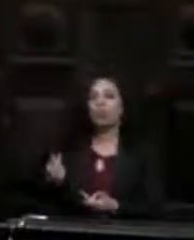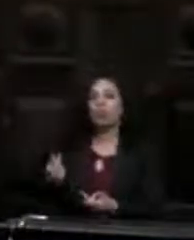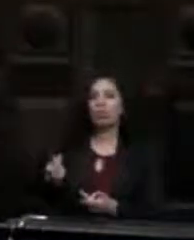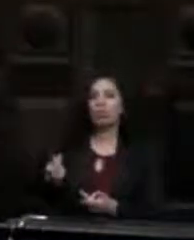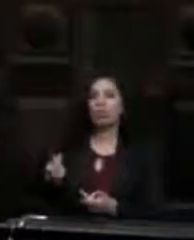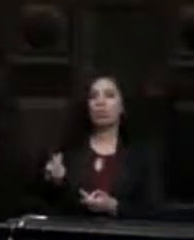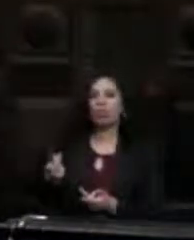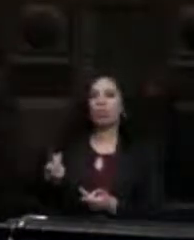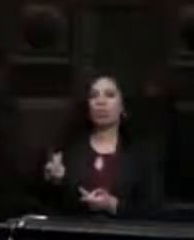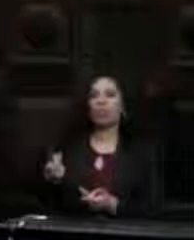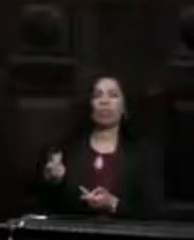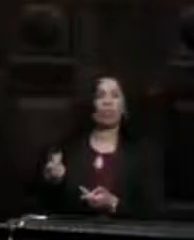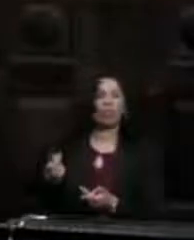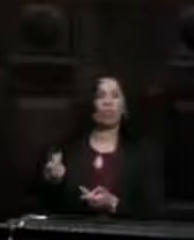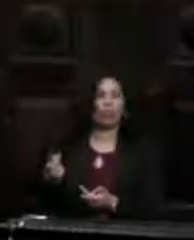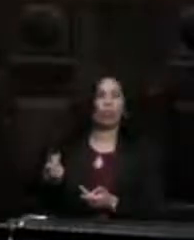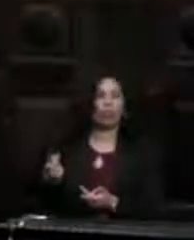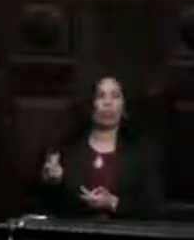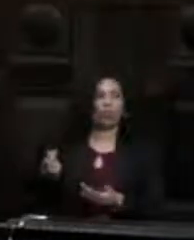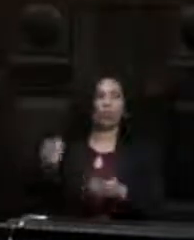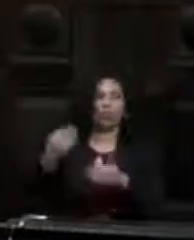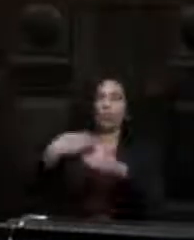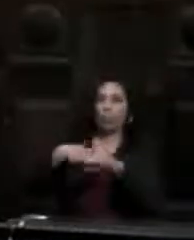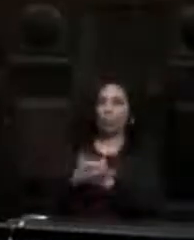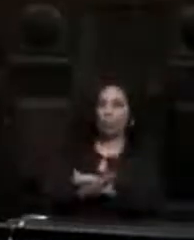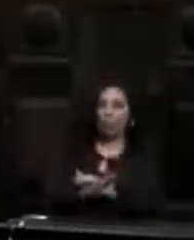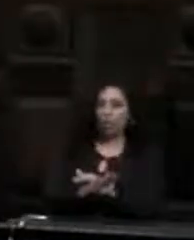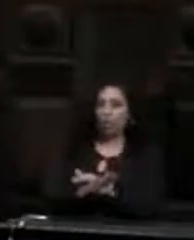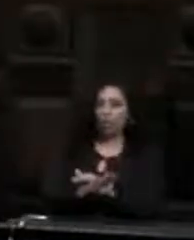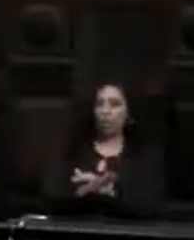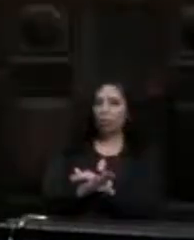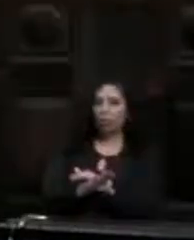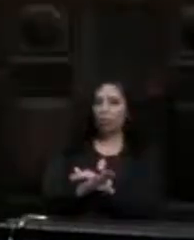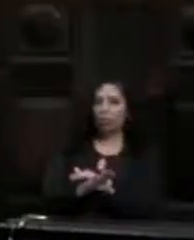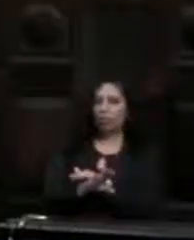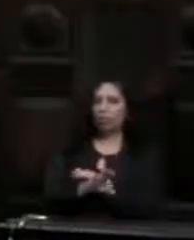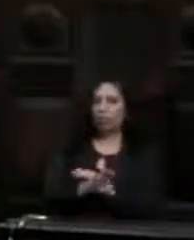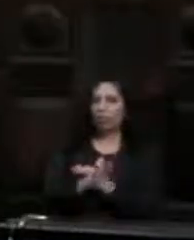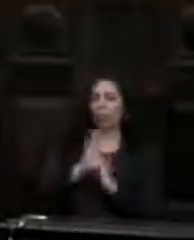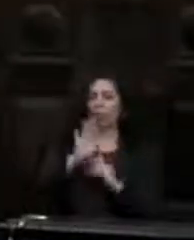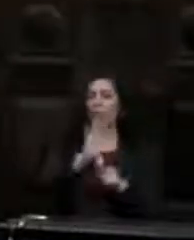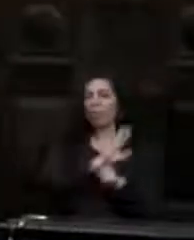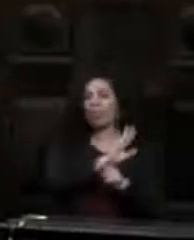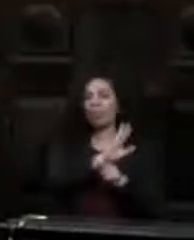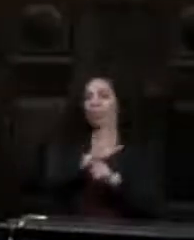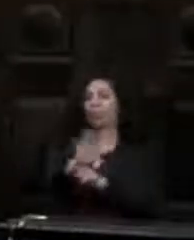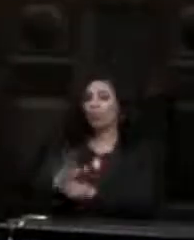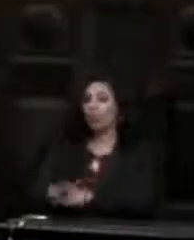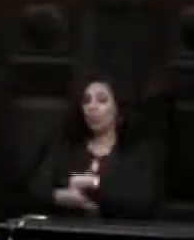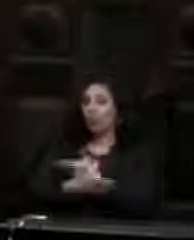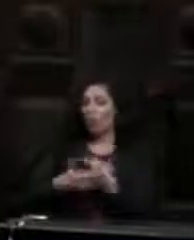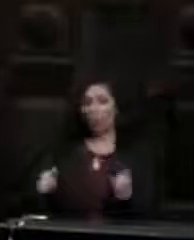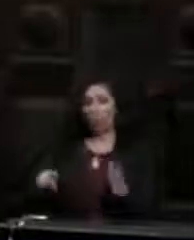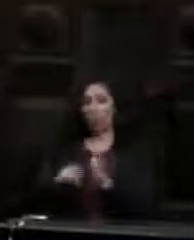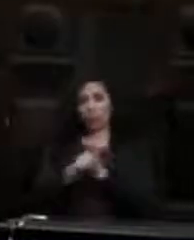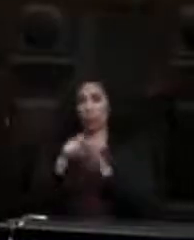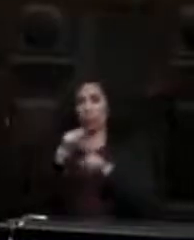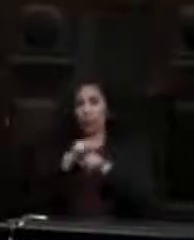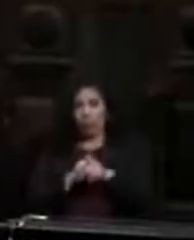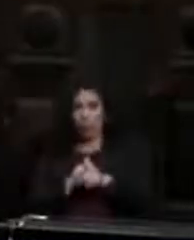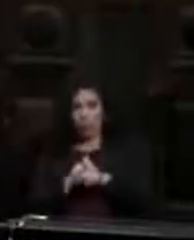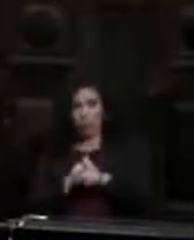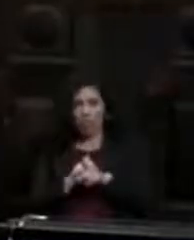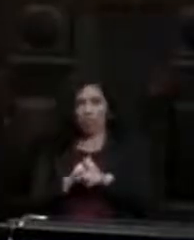é minguado, não necessário para cobrir as despesas sequer de manutenção